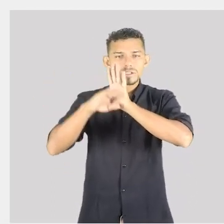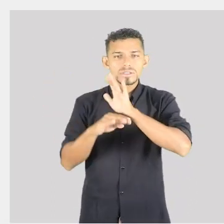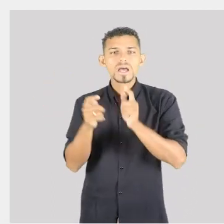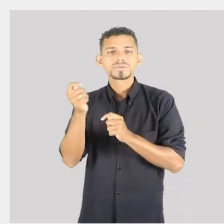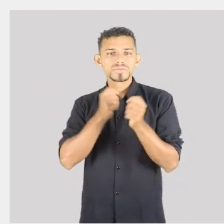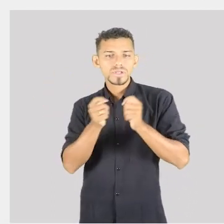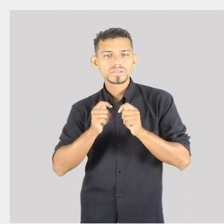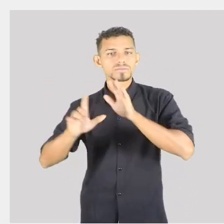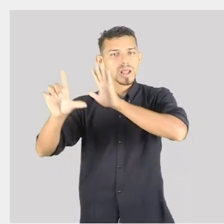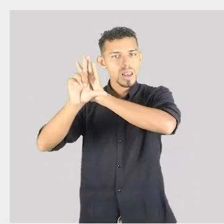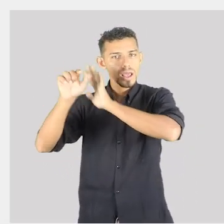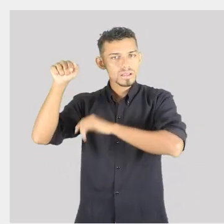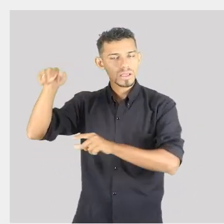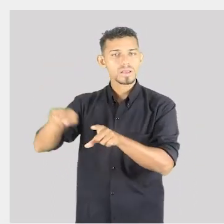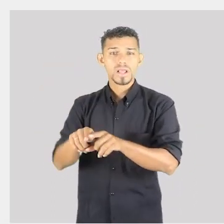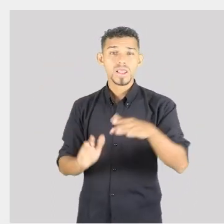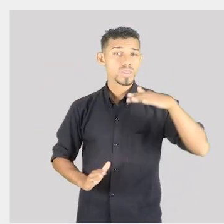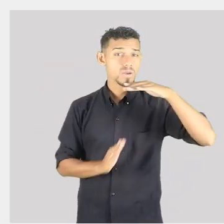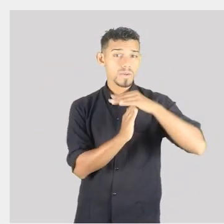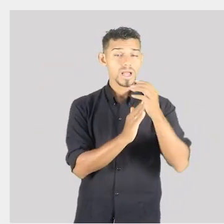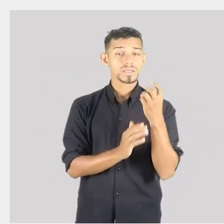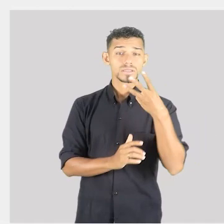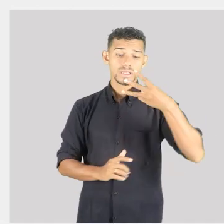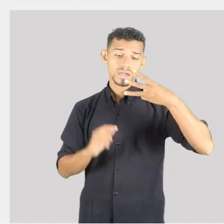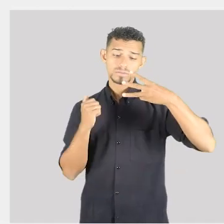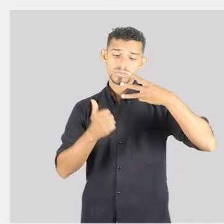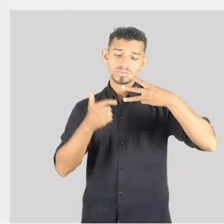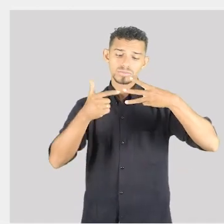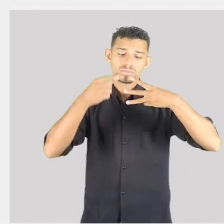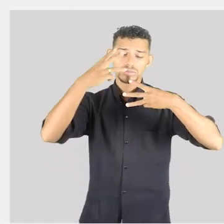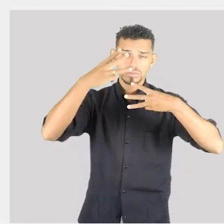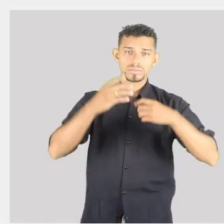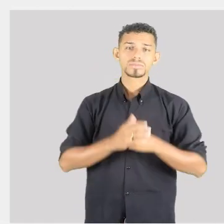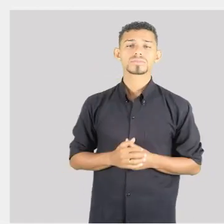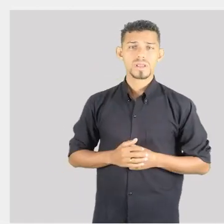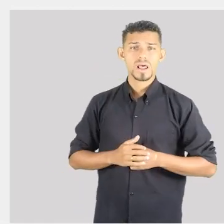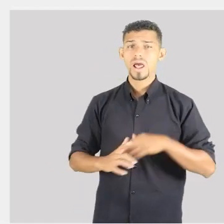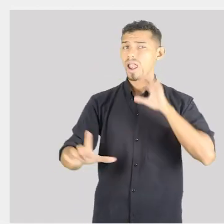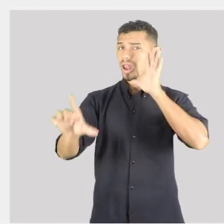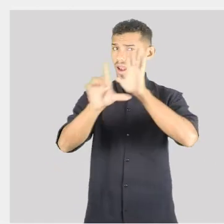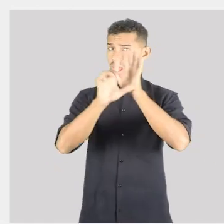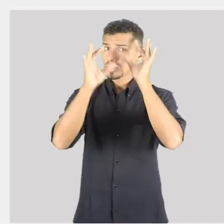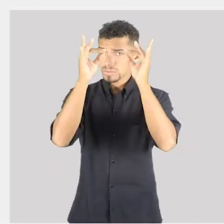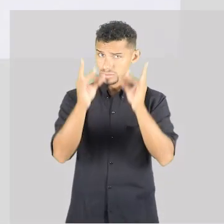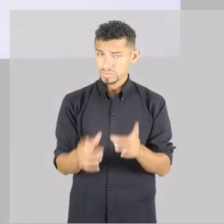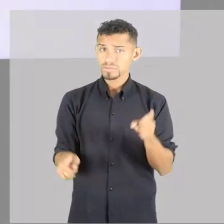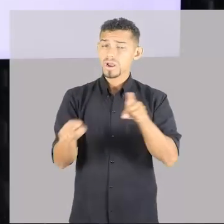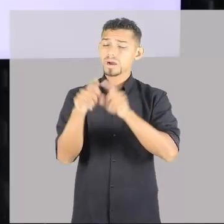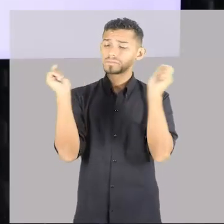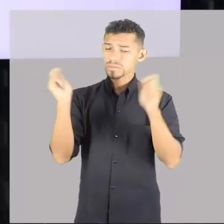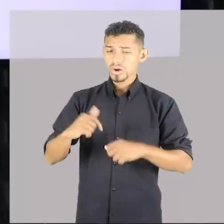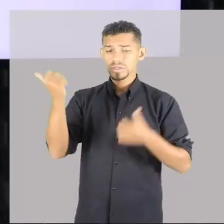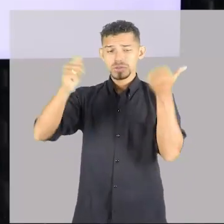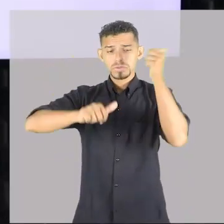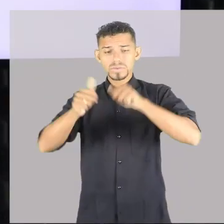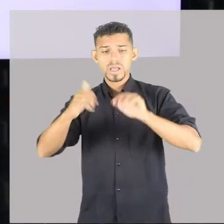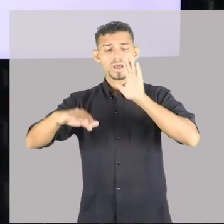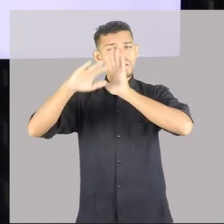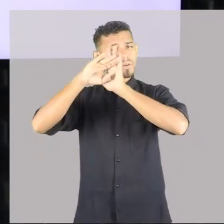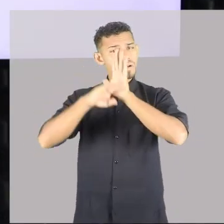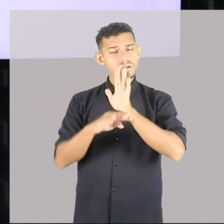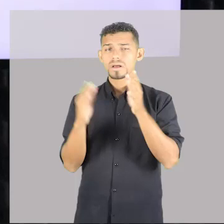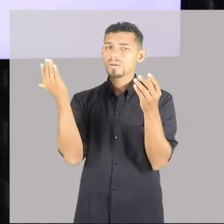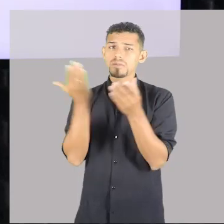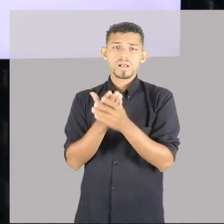por essa lei tramitam por, no máximo, 3 instâncias. Leis específicas podem prever processos com